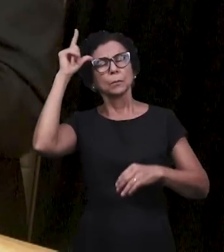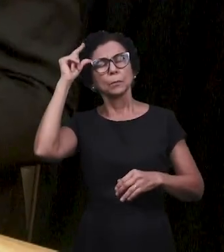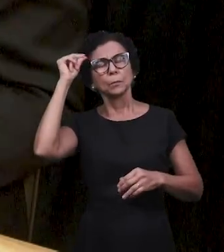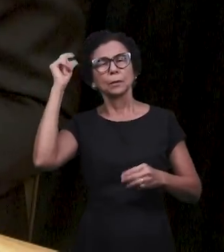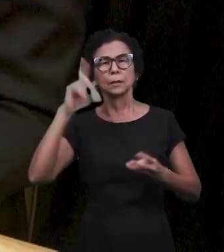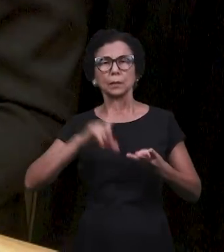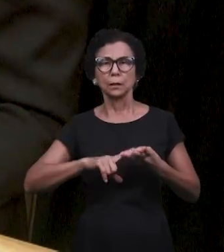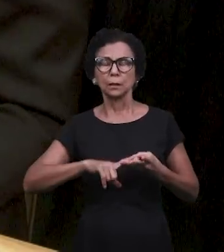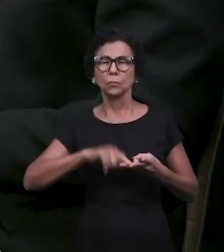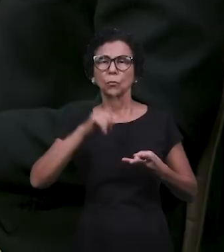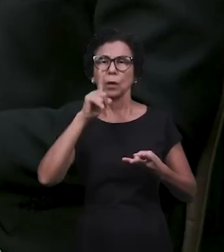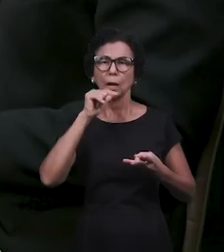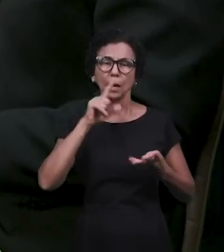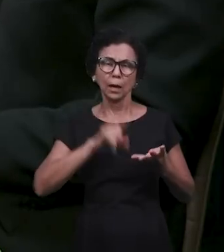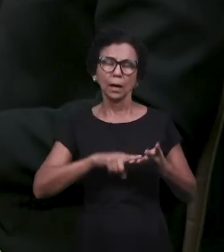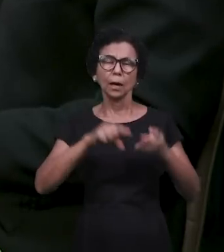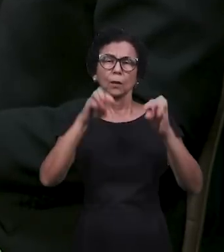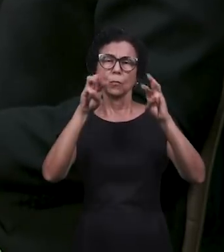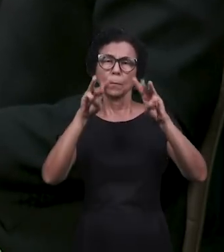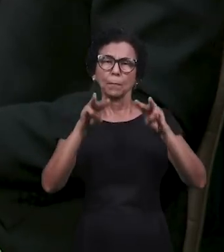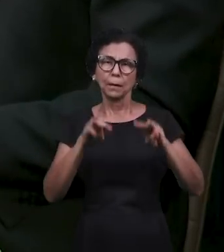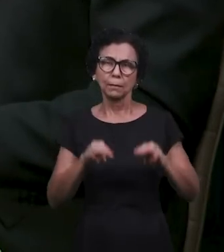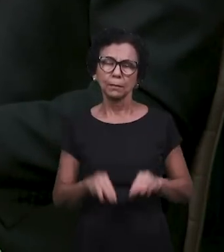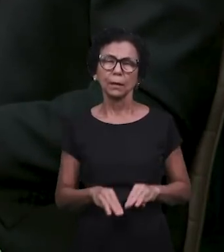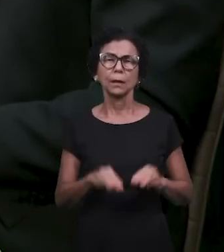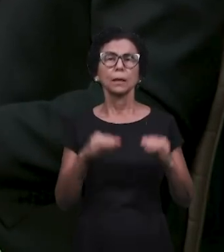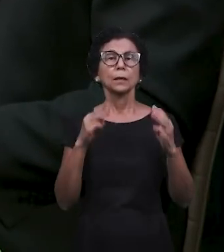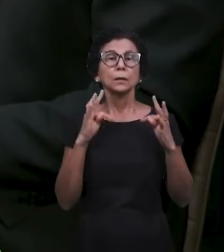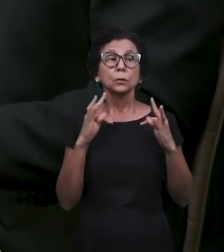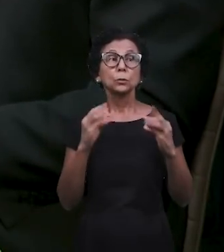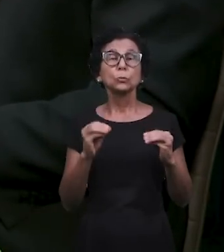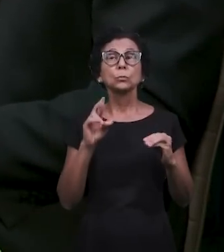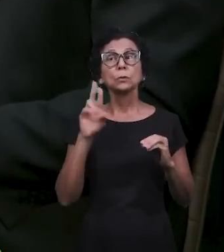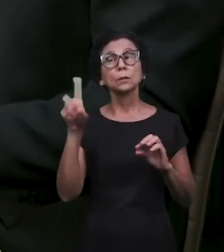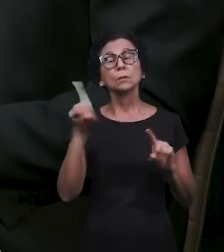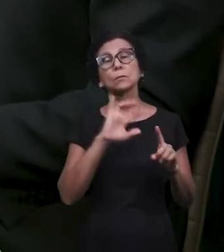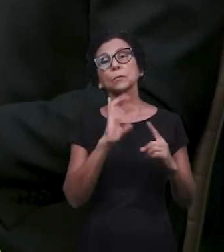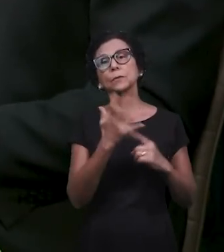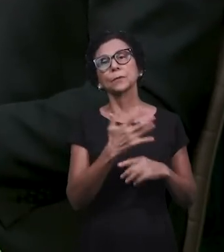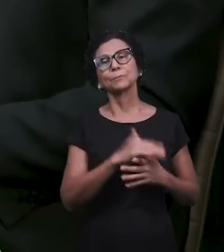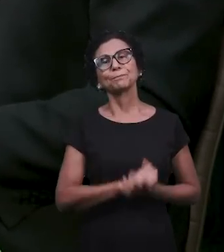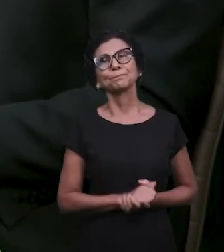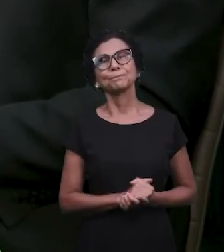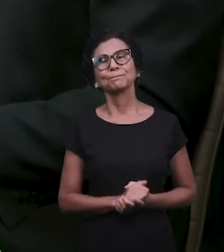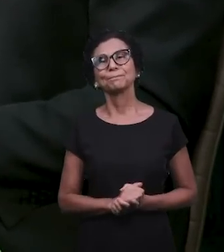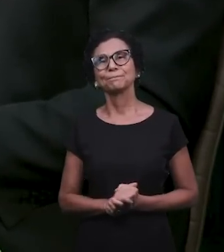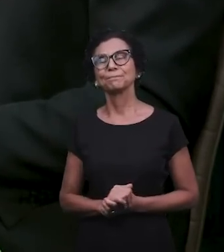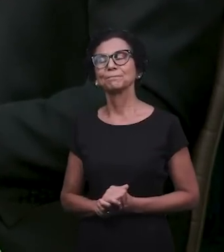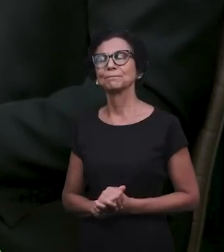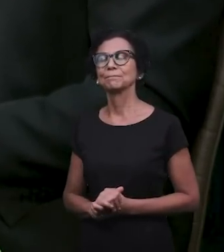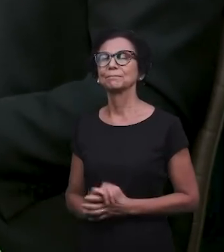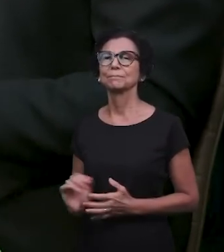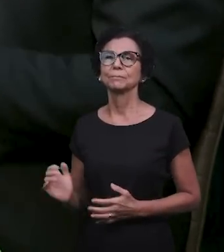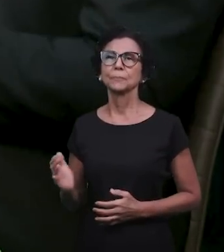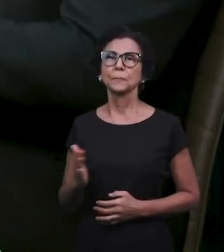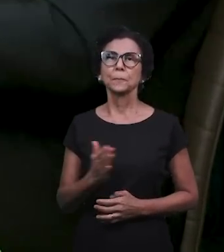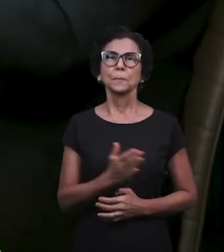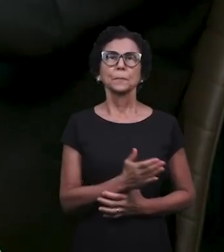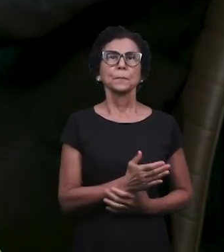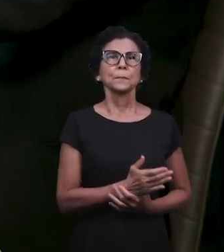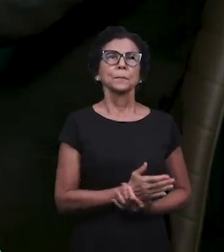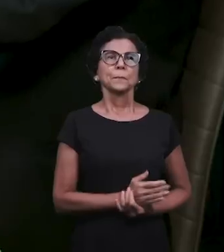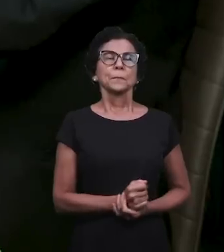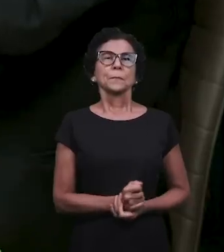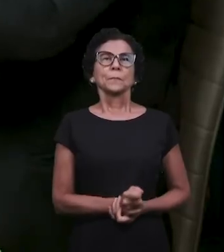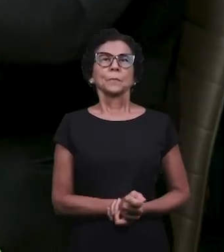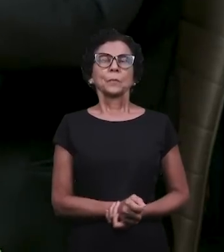de Deus para sustentar o povo dele, e hoje é a mesma forma. Como nós somos